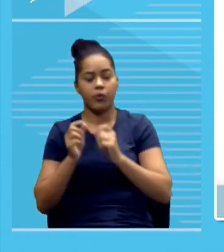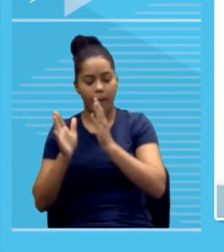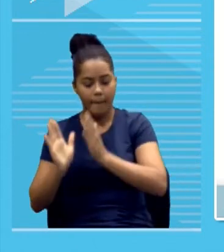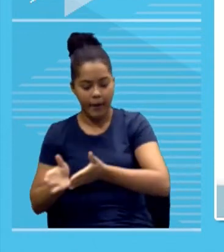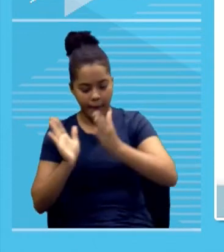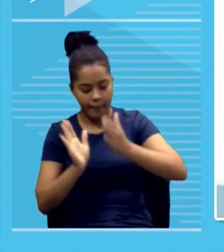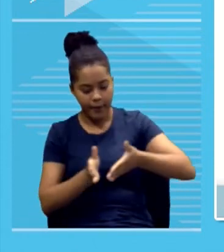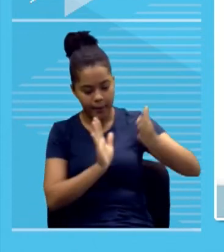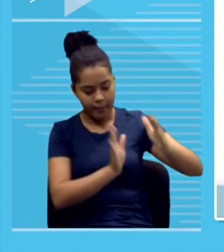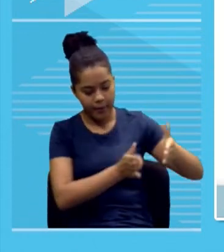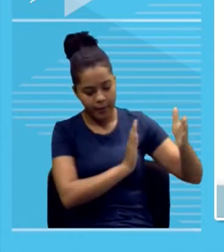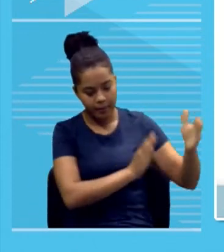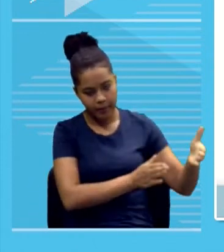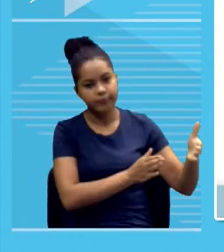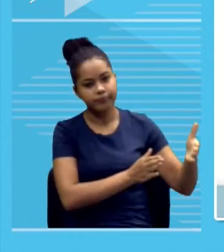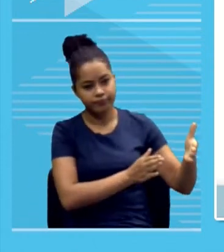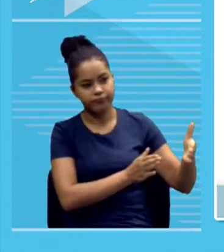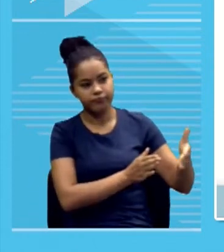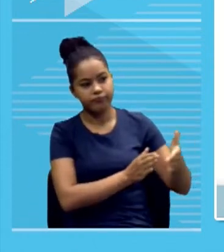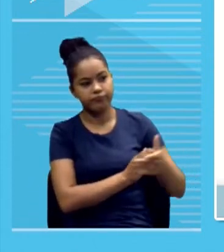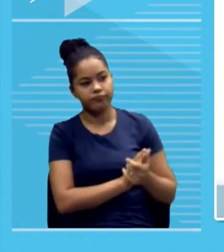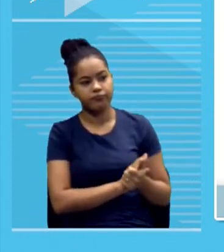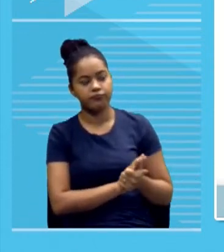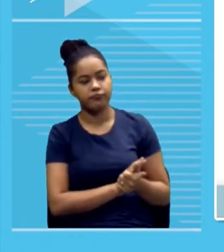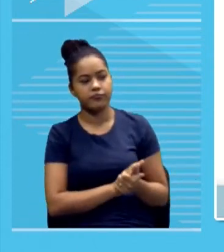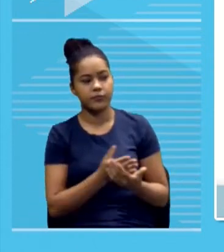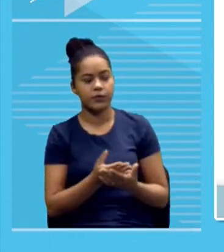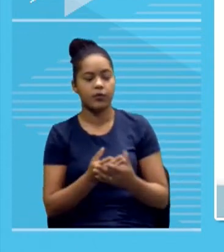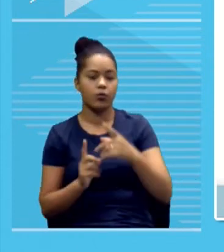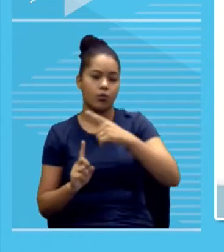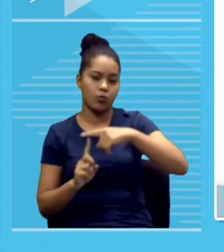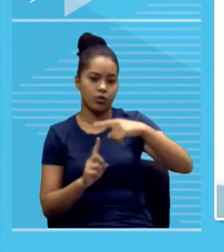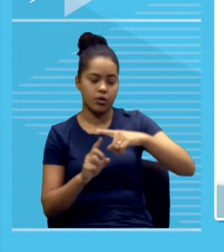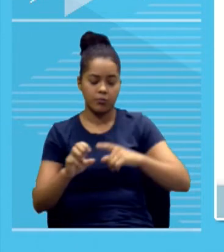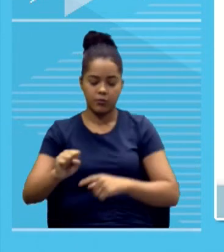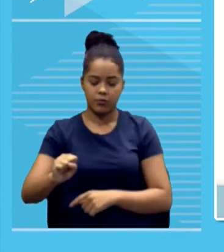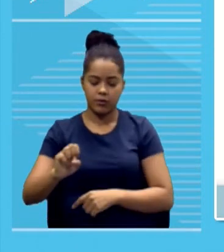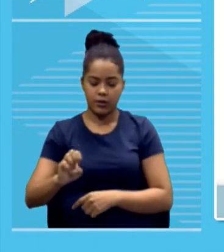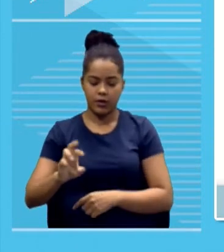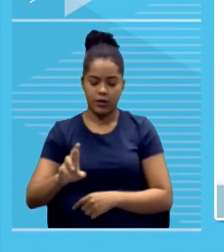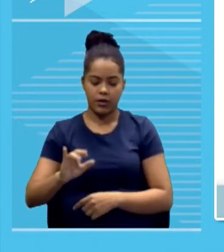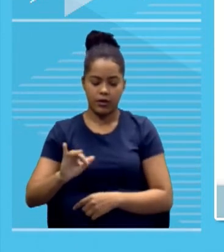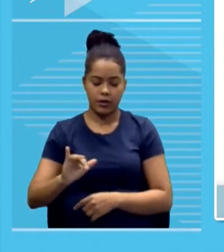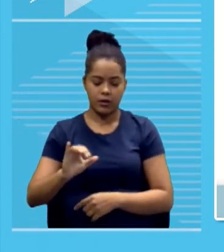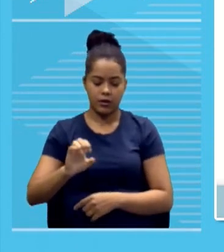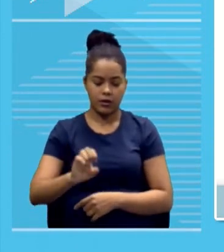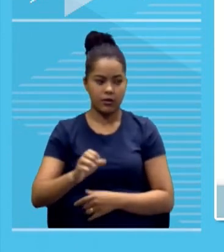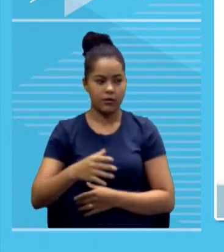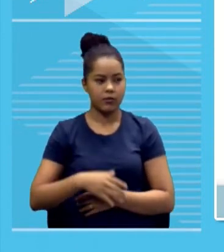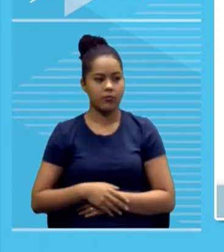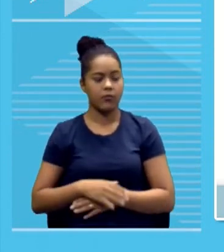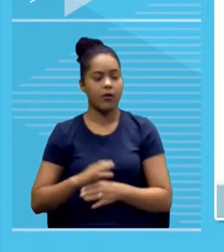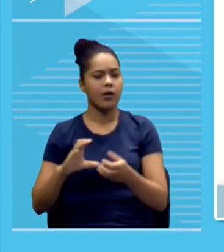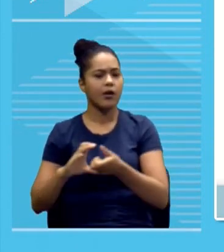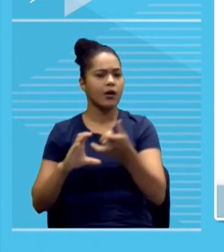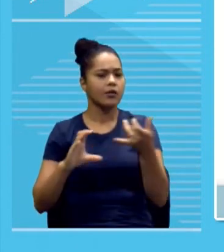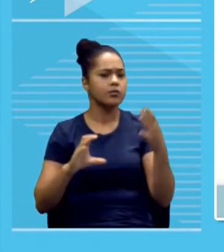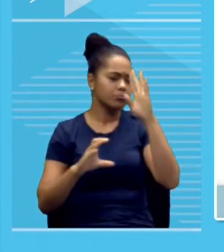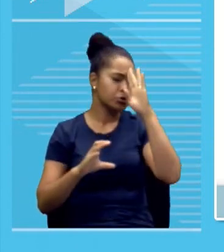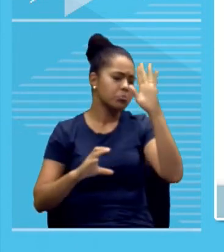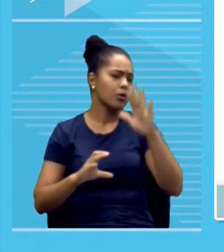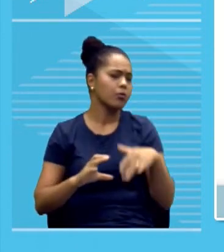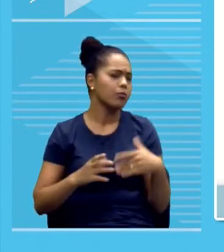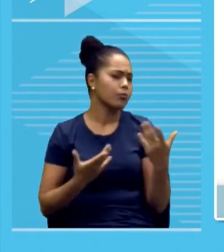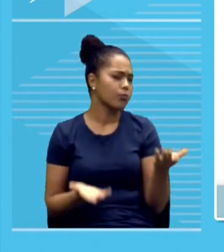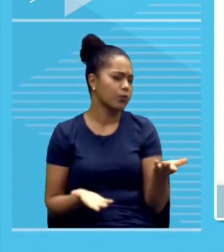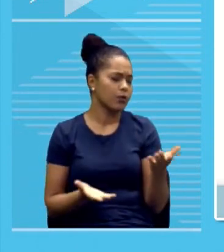tipo de associação em série. Uma característica fundamental desse tipo de associação. Qual é a principal característica desse